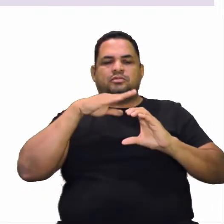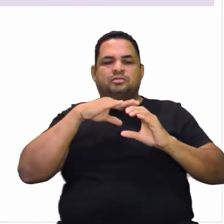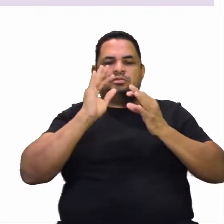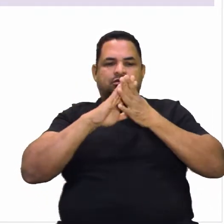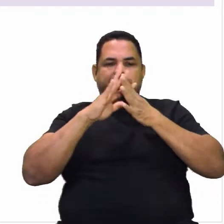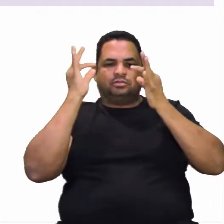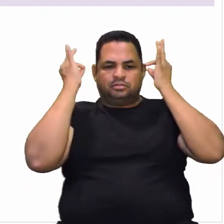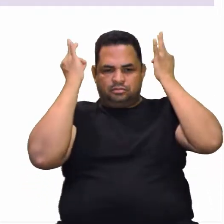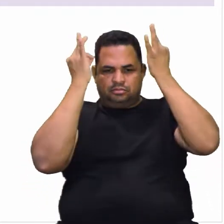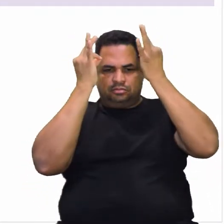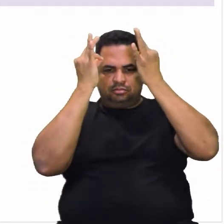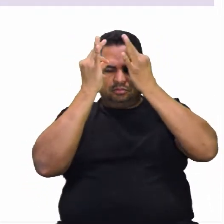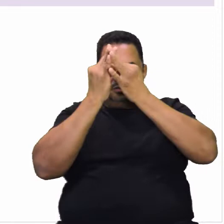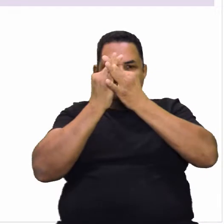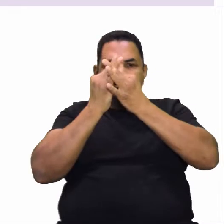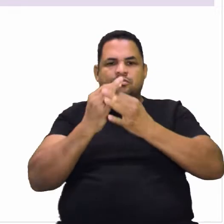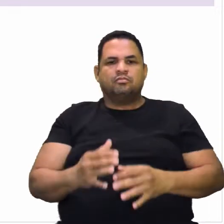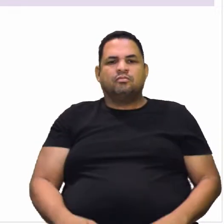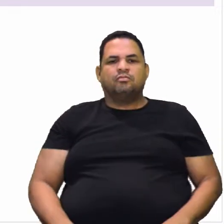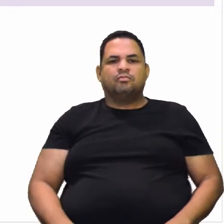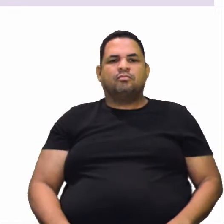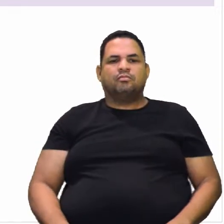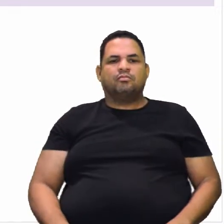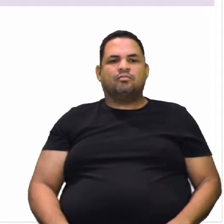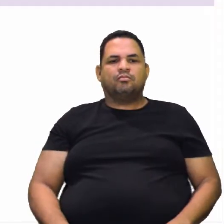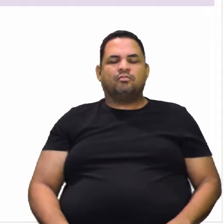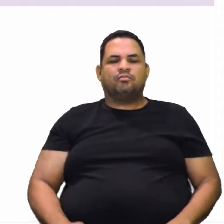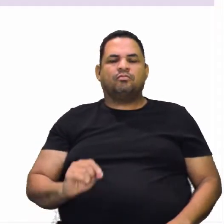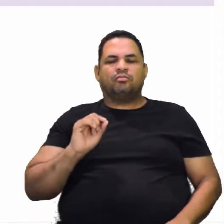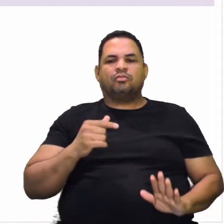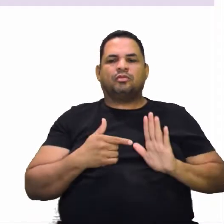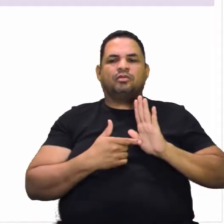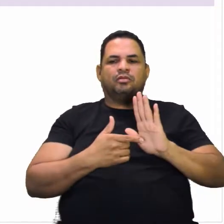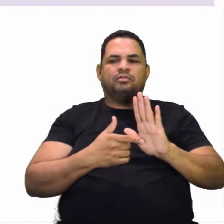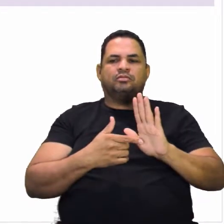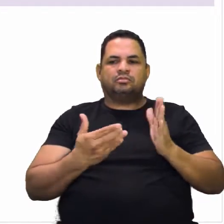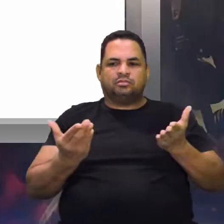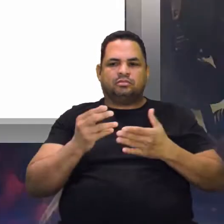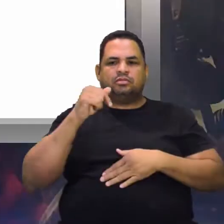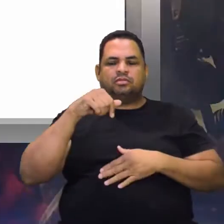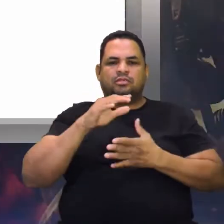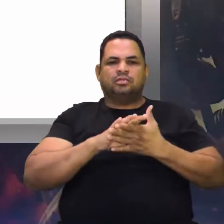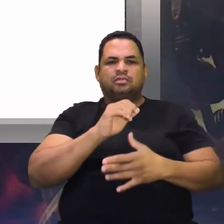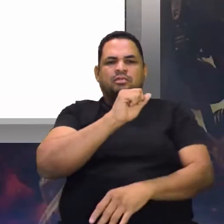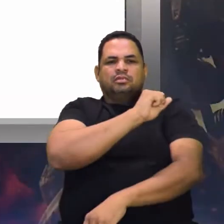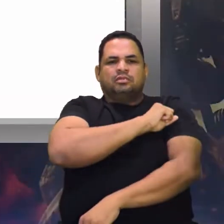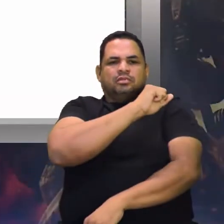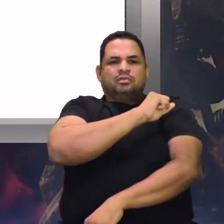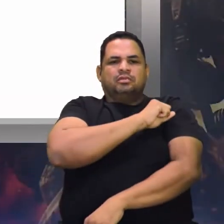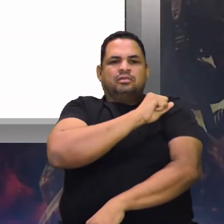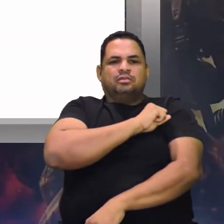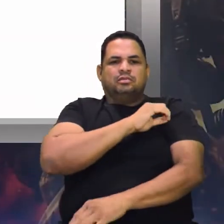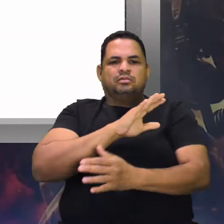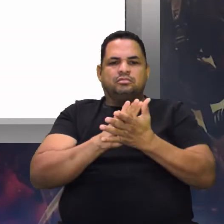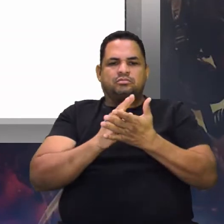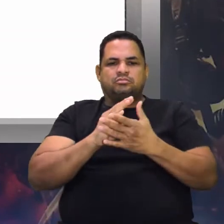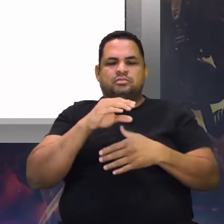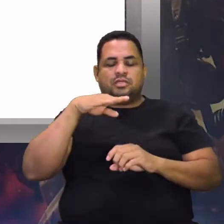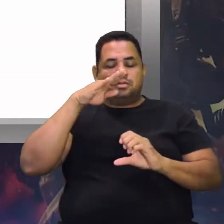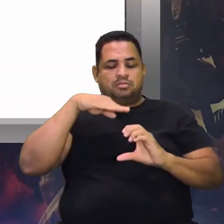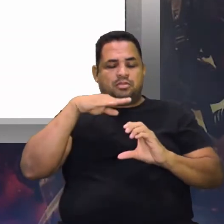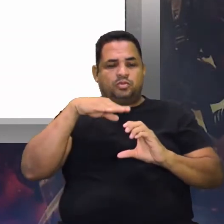grega. O que eu quero trazer para vocês aqui, alunos? A mitologia